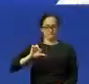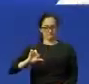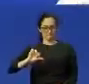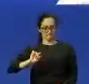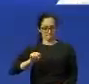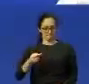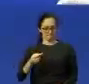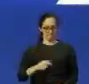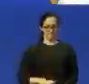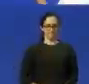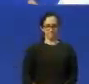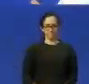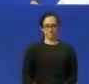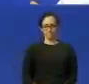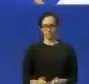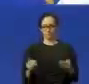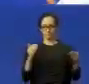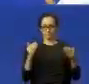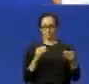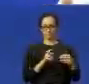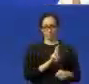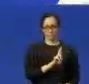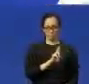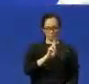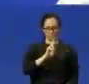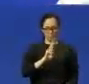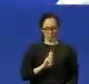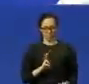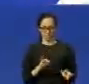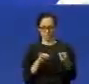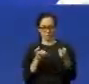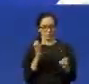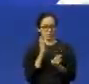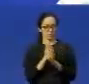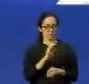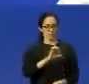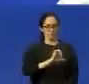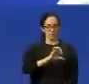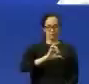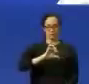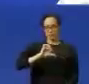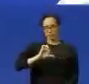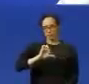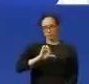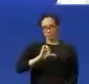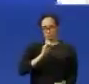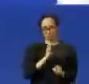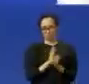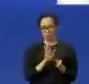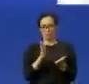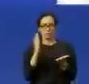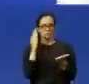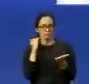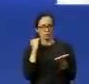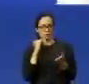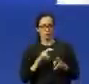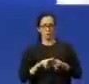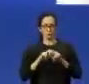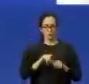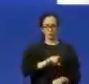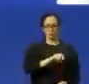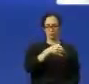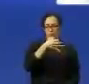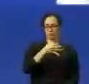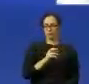999.000 ohms. Relacionando Rzinho com Rzão, nós temos que a relação é 999. Não é? Então, dentre das